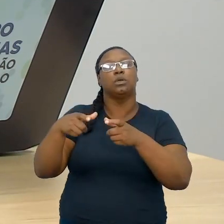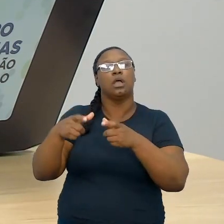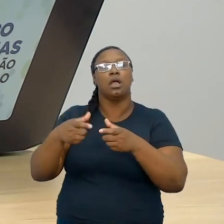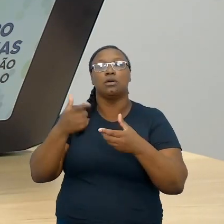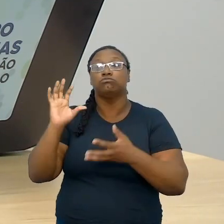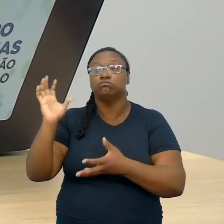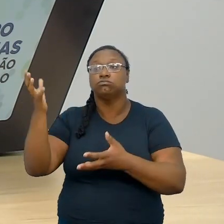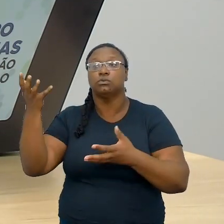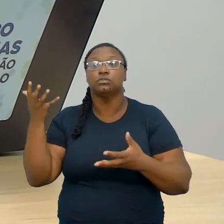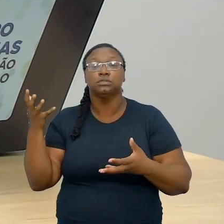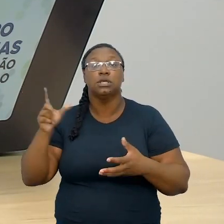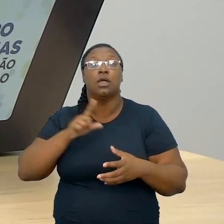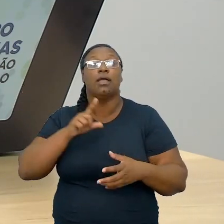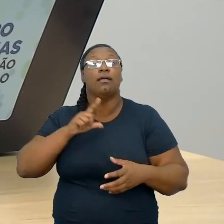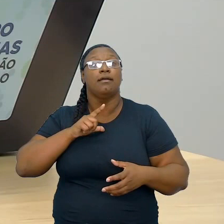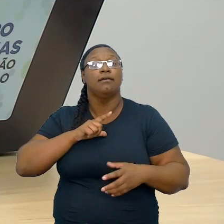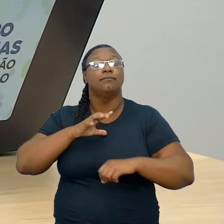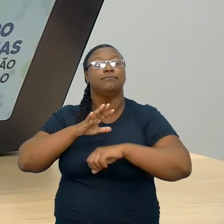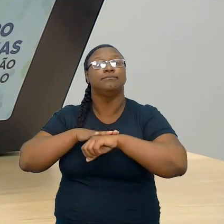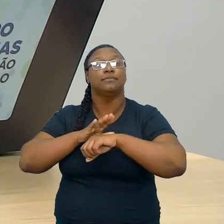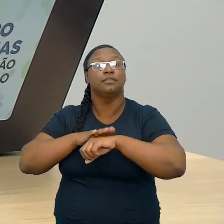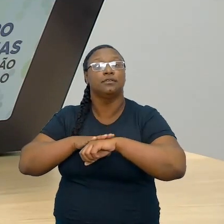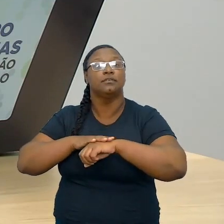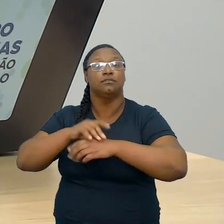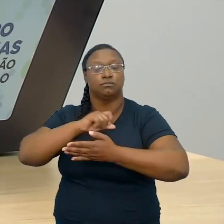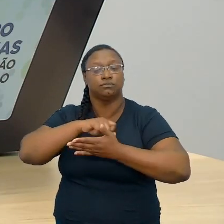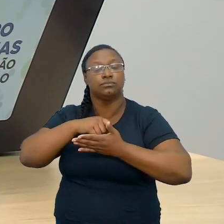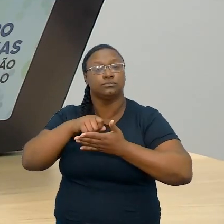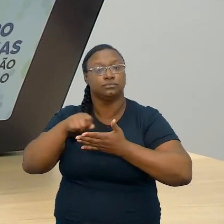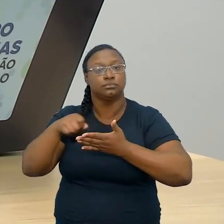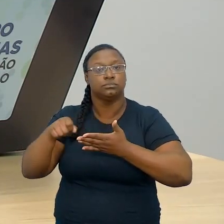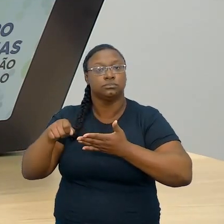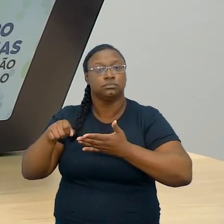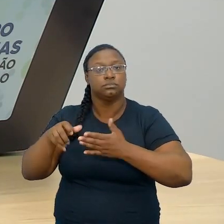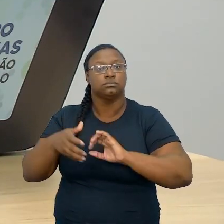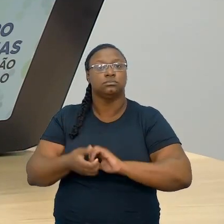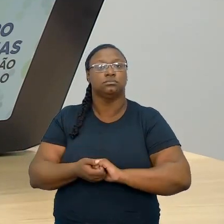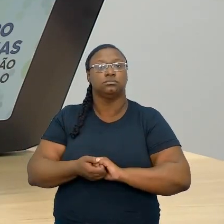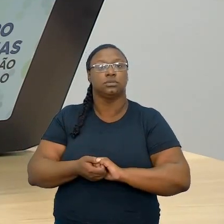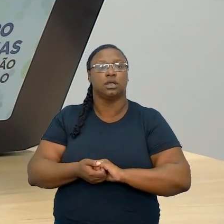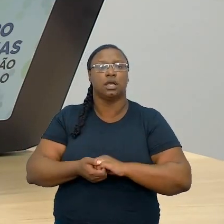quem a registrou, né? Quem fez o registro. A descrição das atividades